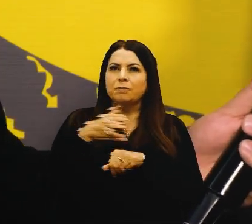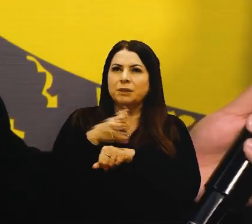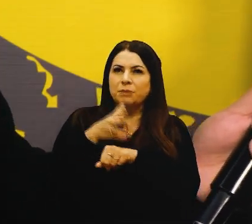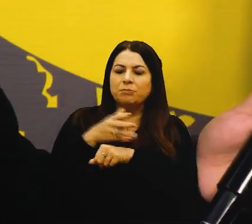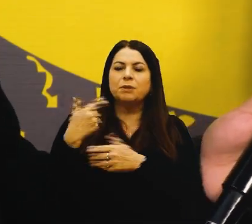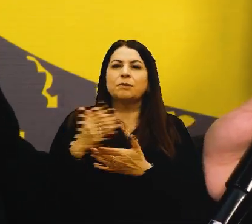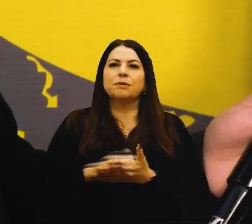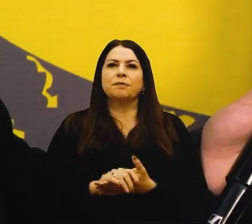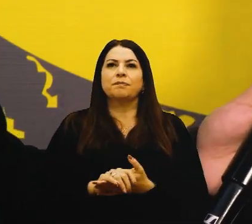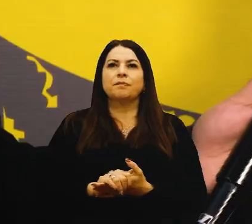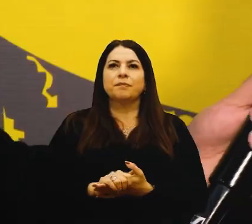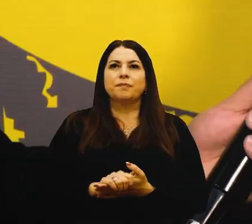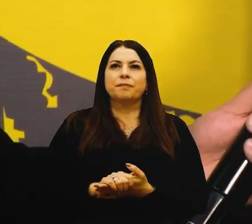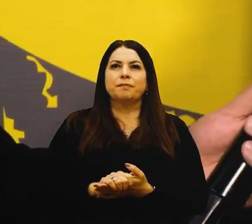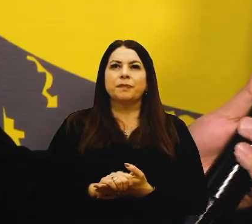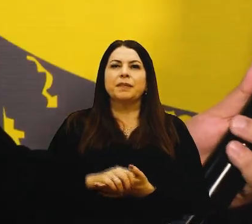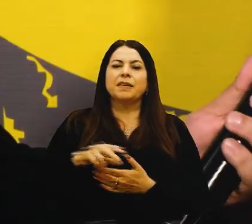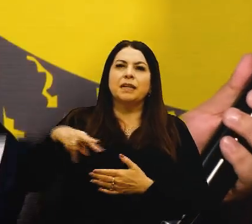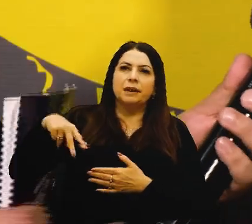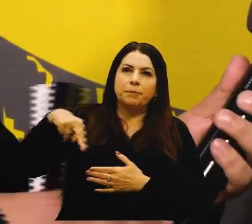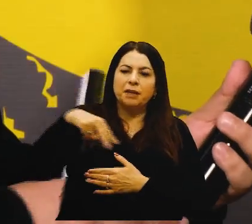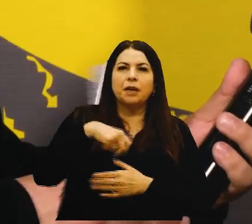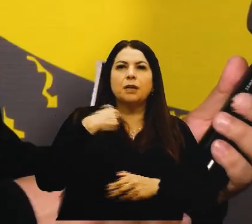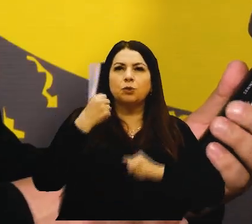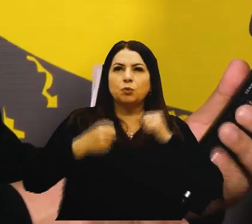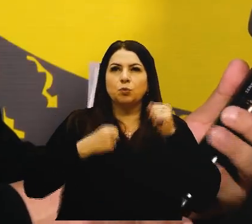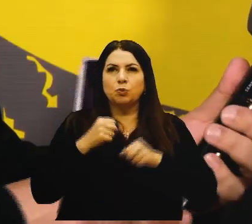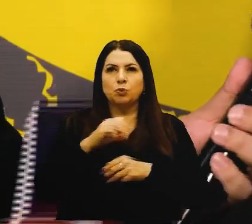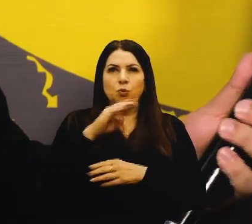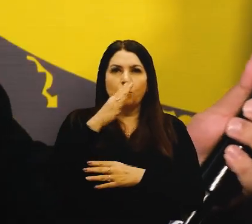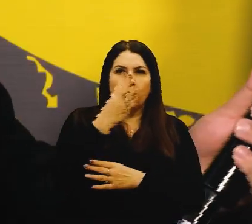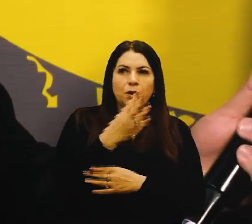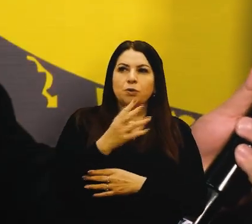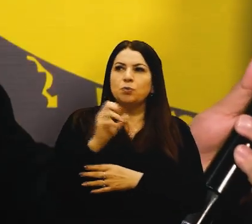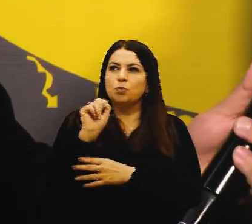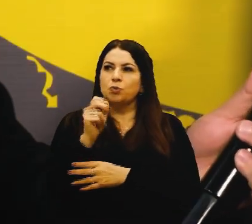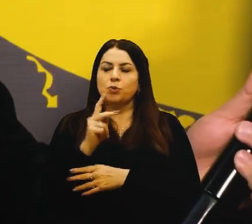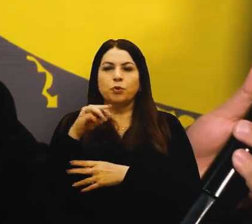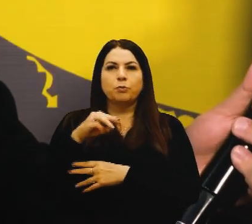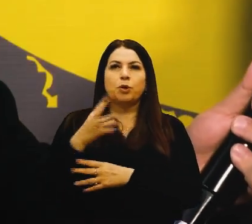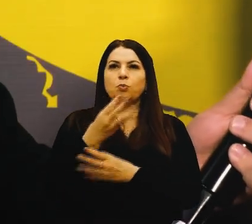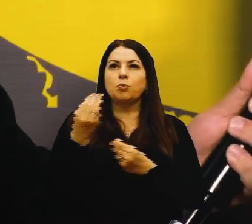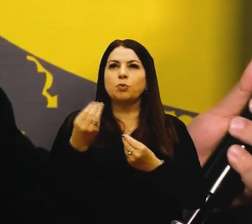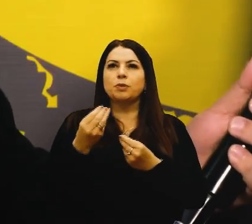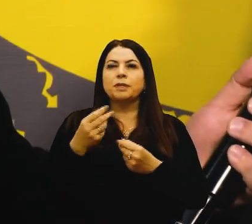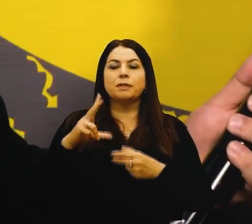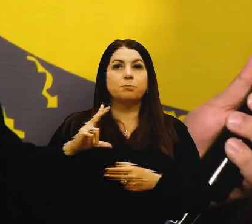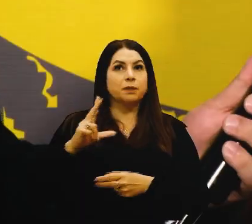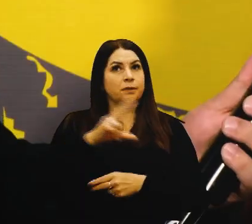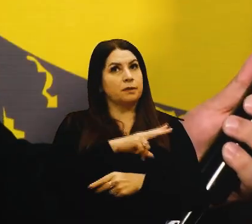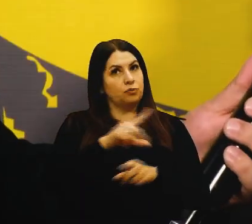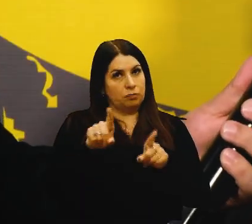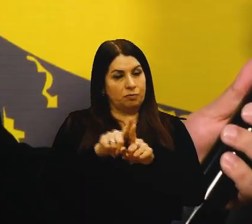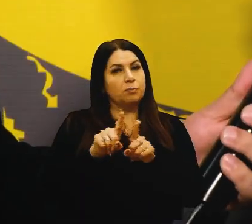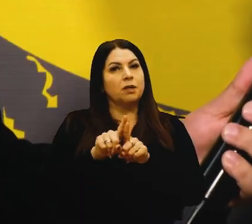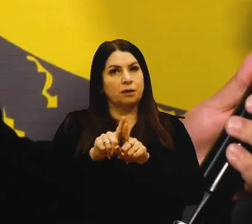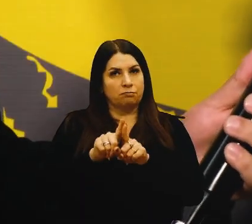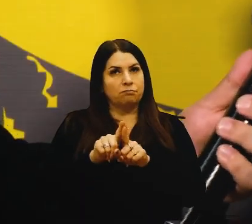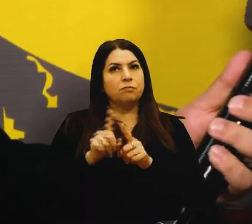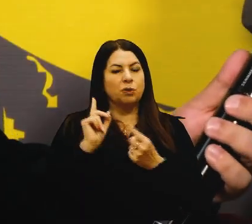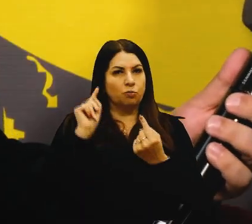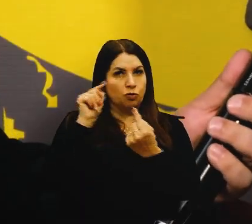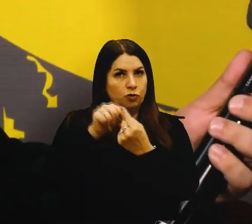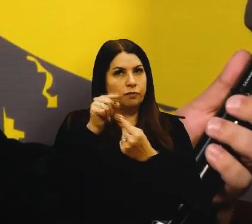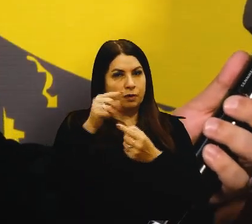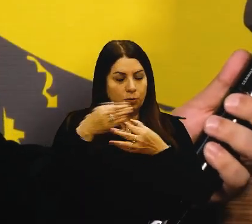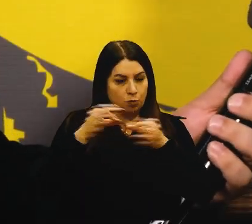600 participantes, caminhada, corrida de 4 e 8 quilômetros, muitas pacientes, inclusive, e a intenção da Corrida pela Cura